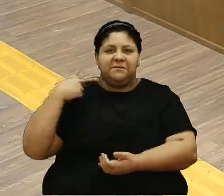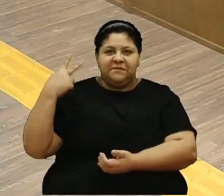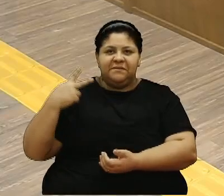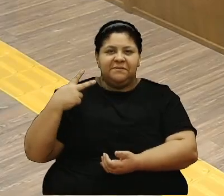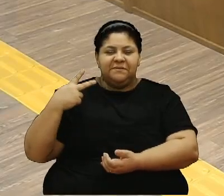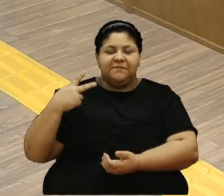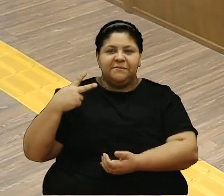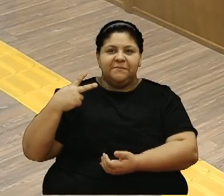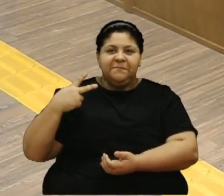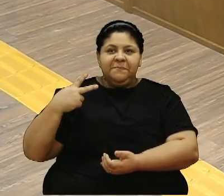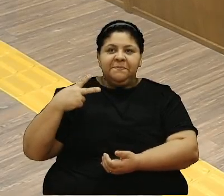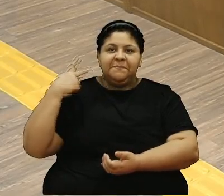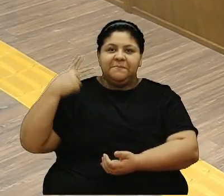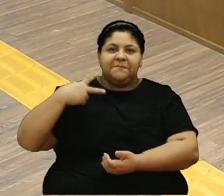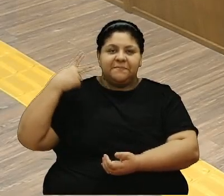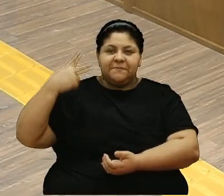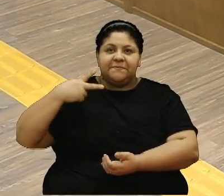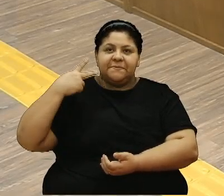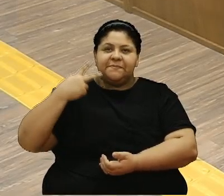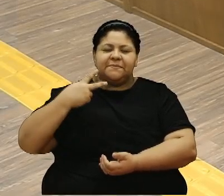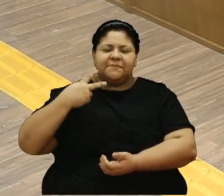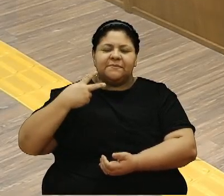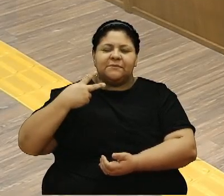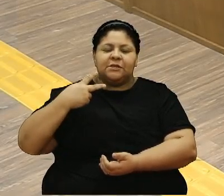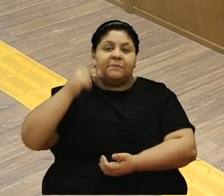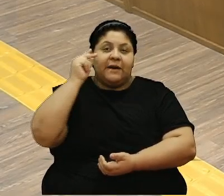declarar o voto. Marques, para declarar voto, o vereador Libardi.